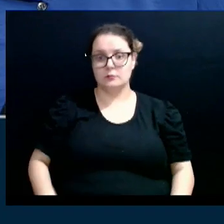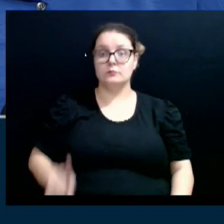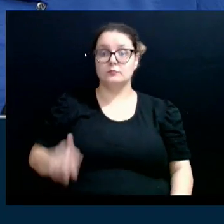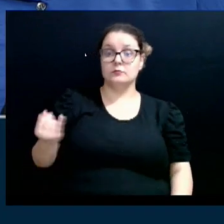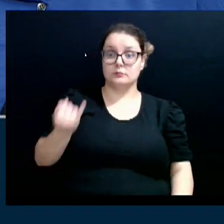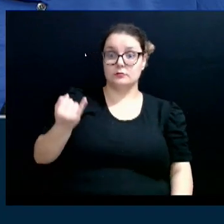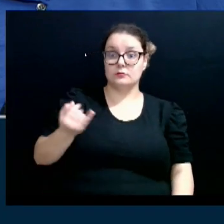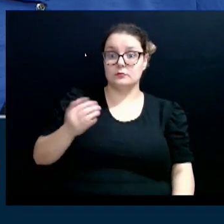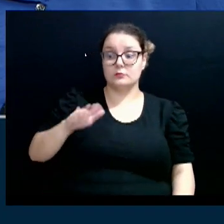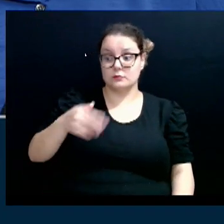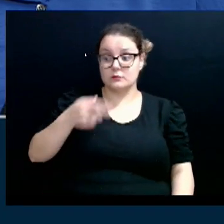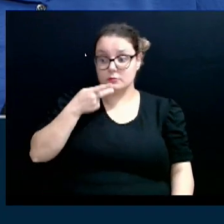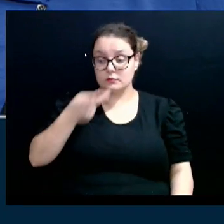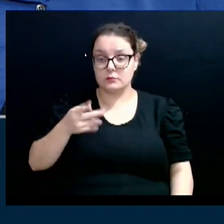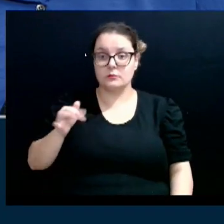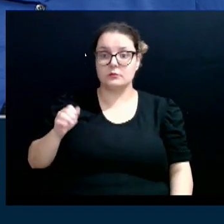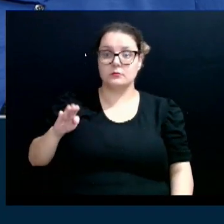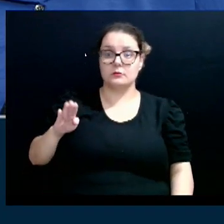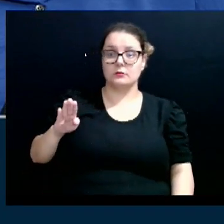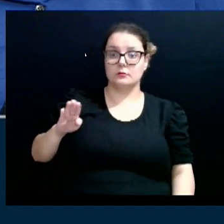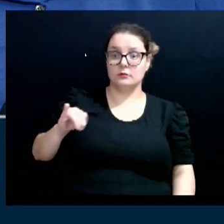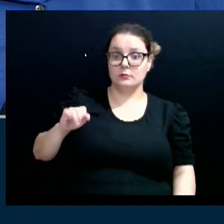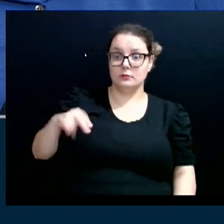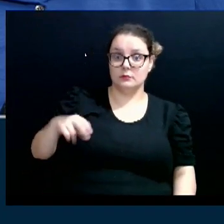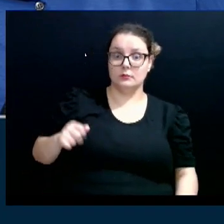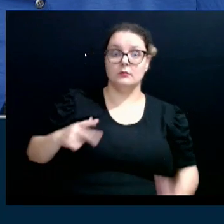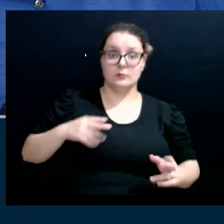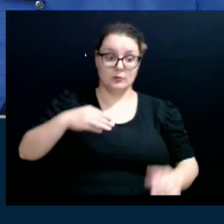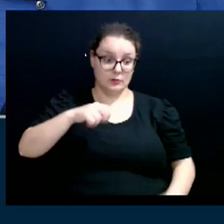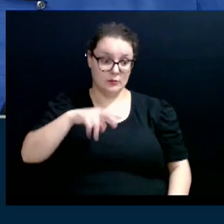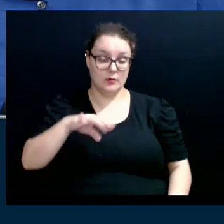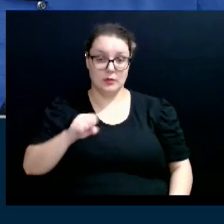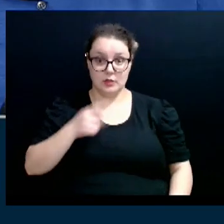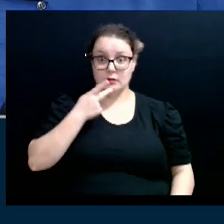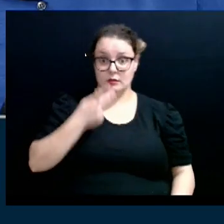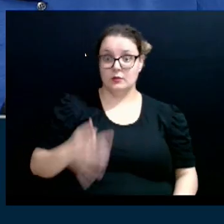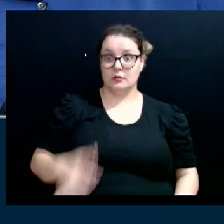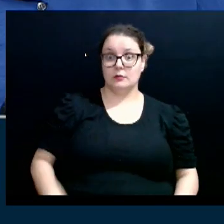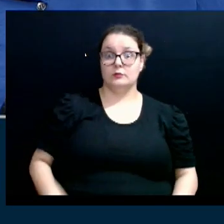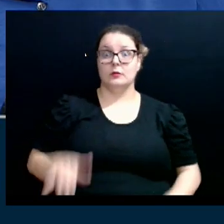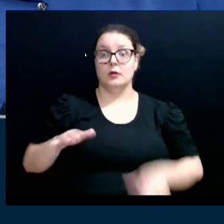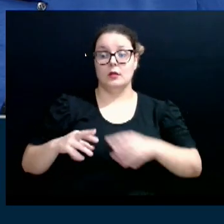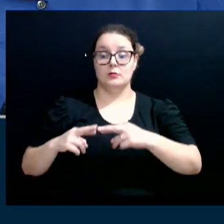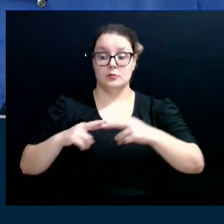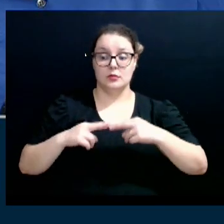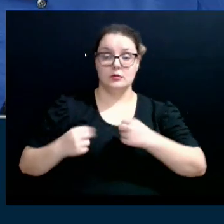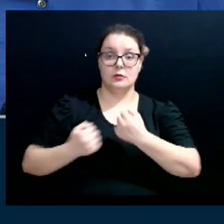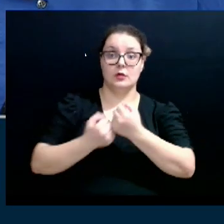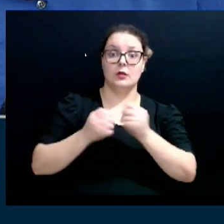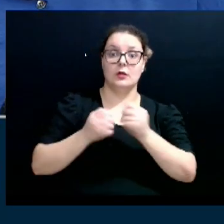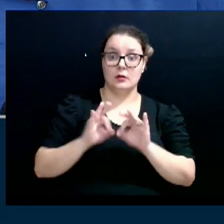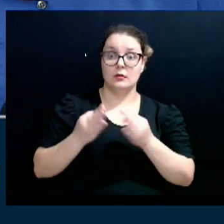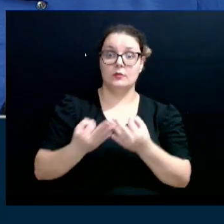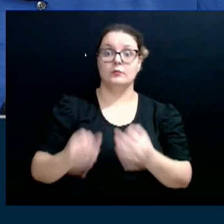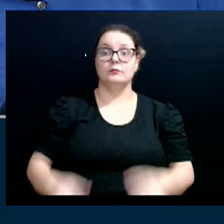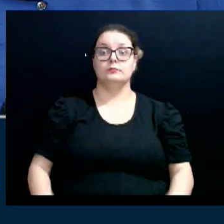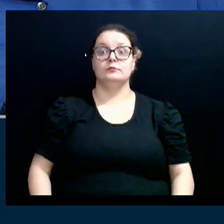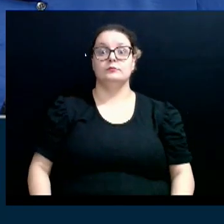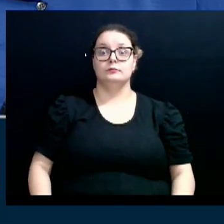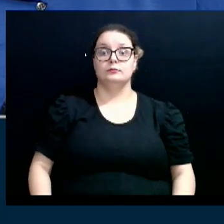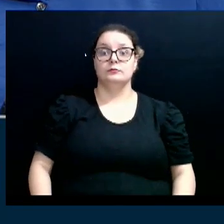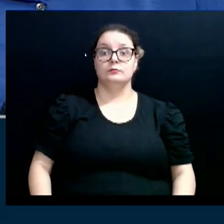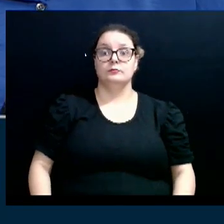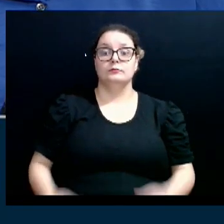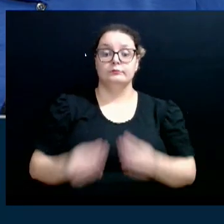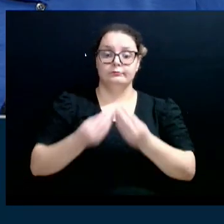isso, Fabiana, porque como a Marisa trouxe para a gente aqui, de repente, a rede de apoio da família, ela se desfaz porque a